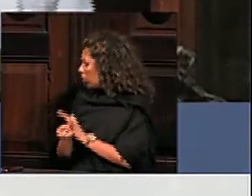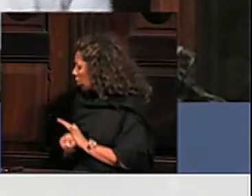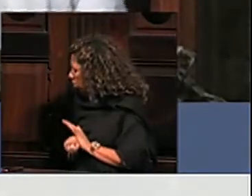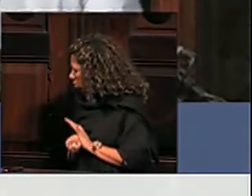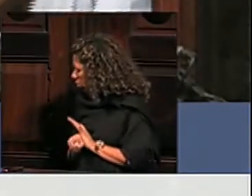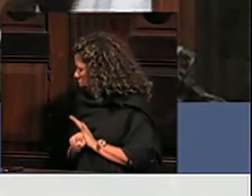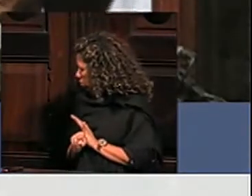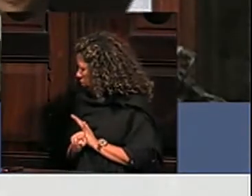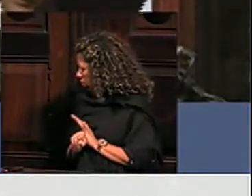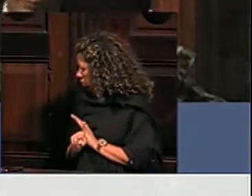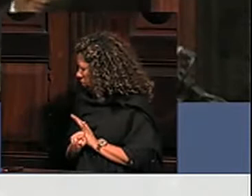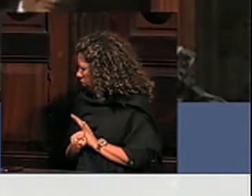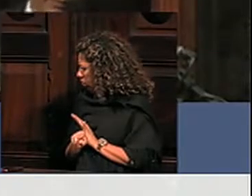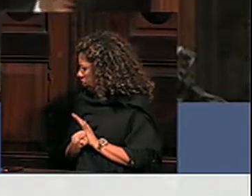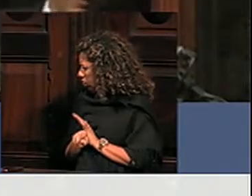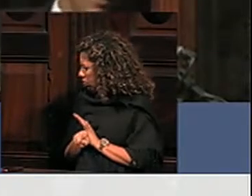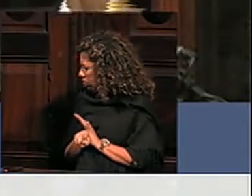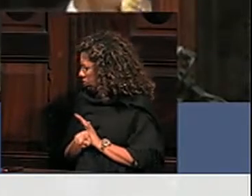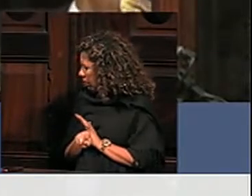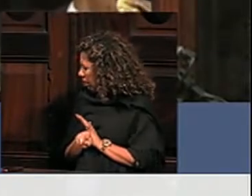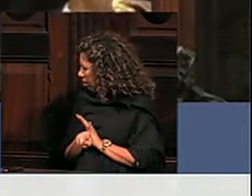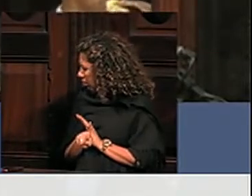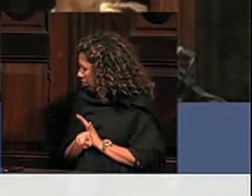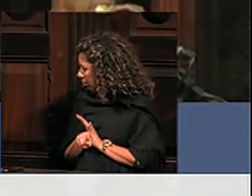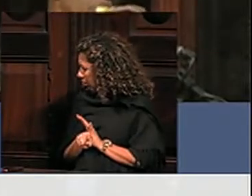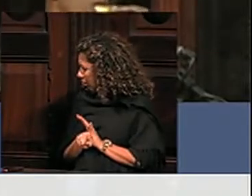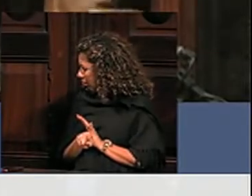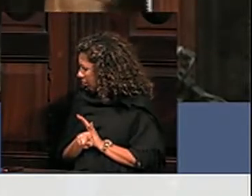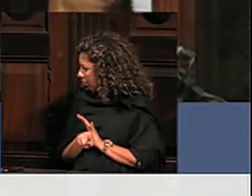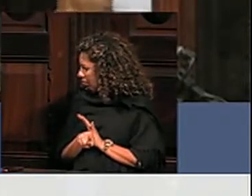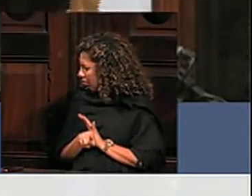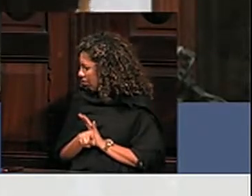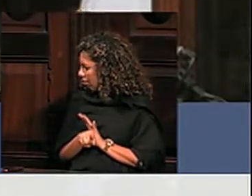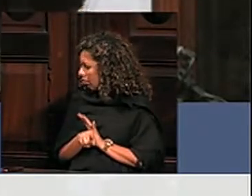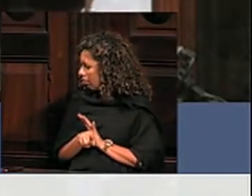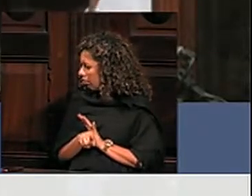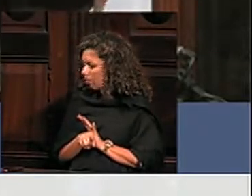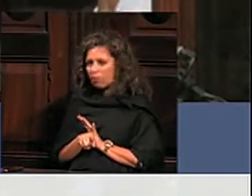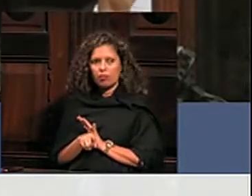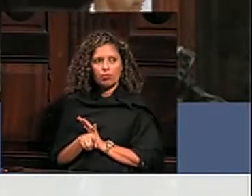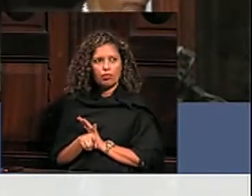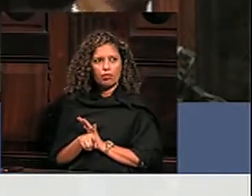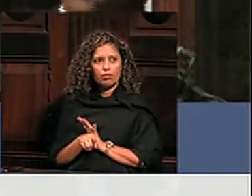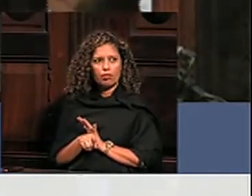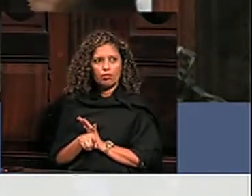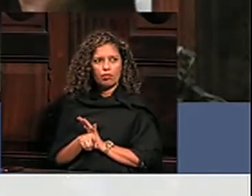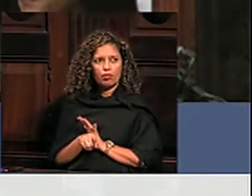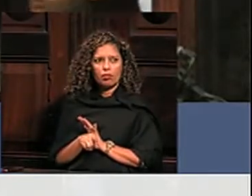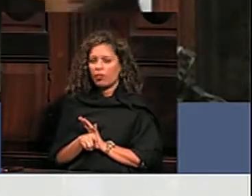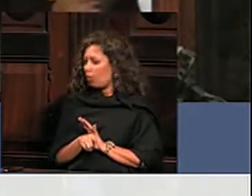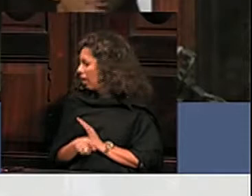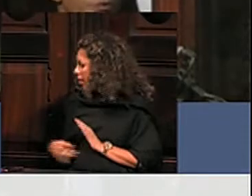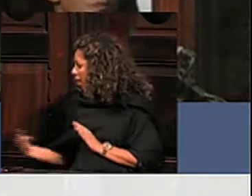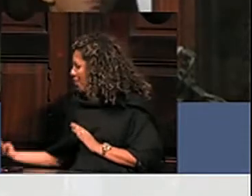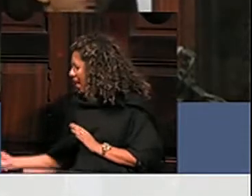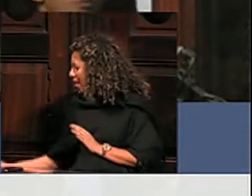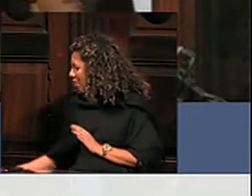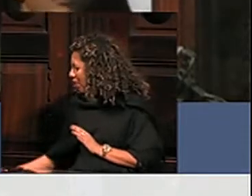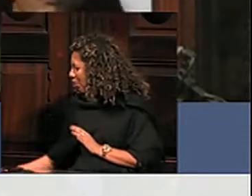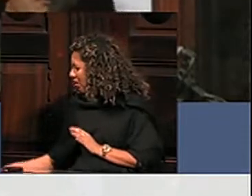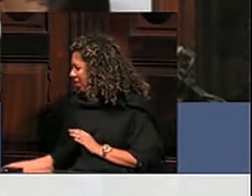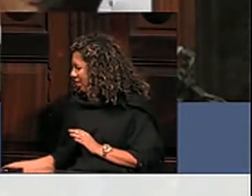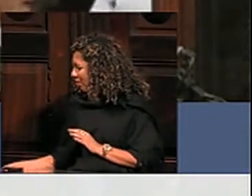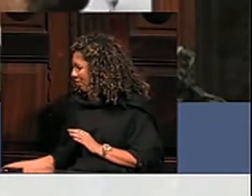Deputado Flávio Serafini. Em seguida, deputado Carlos Mink, depois deputado Geraldo Moreira, Gilberto Palmares e Zaqueu Teixeira. Senhor presidente,